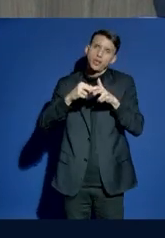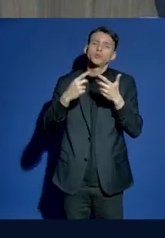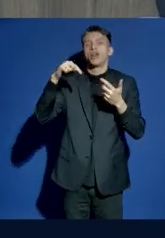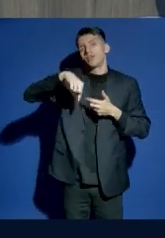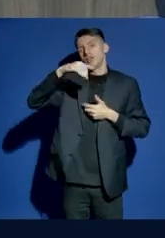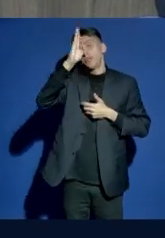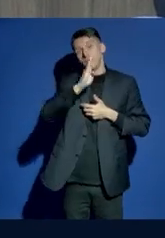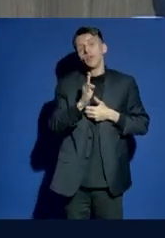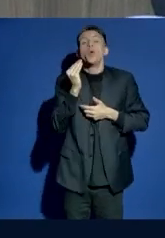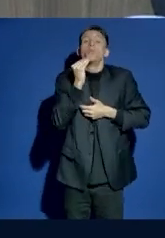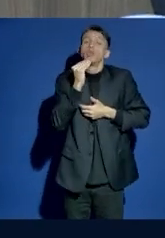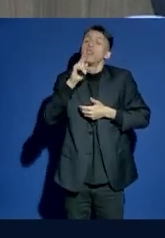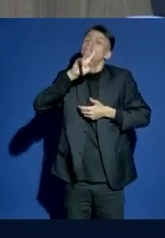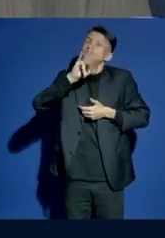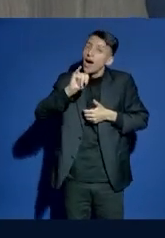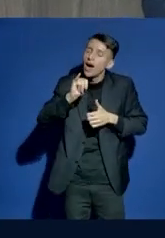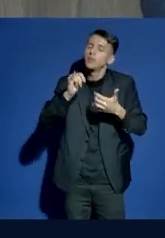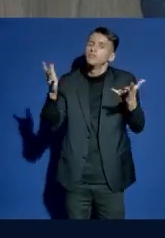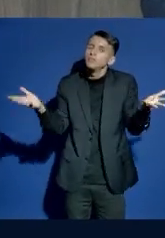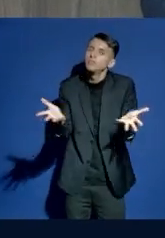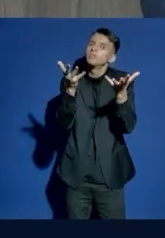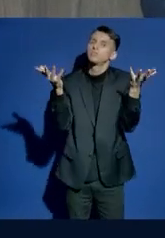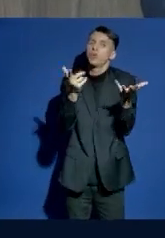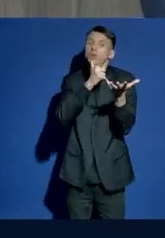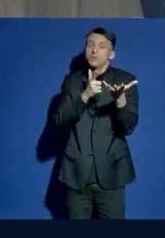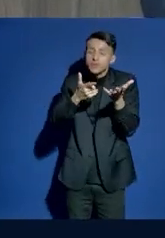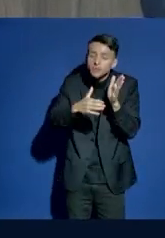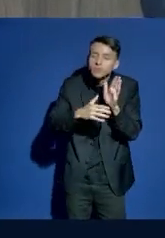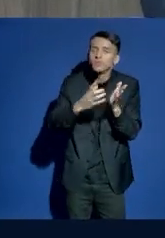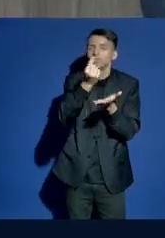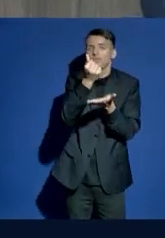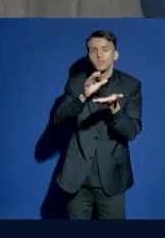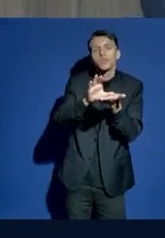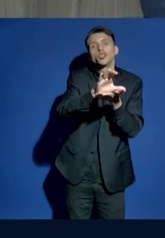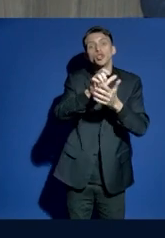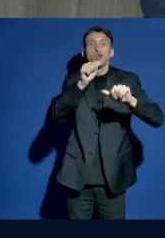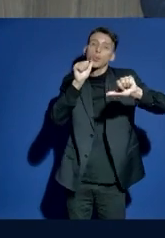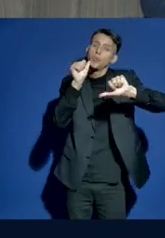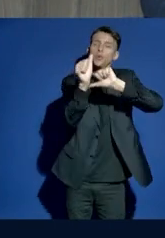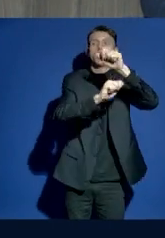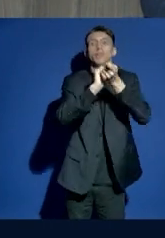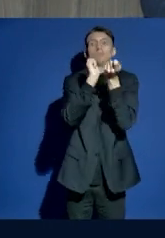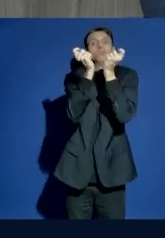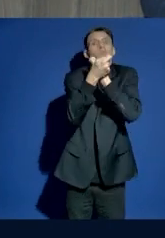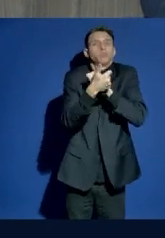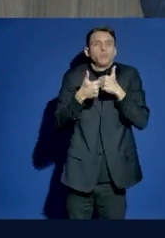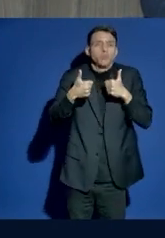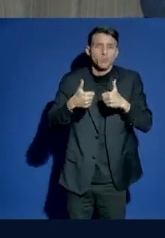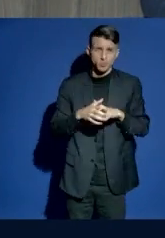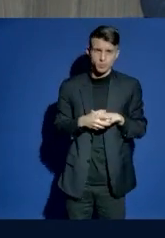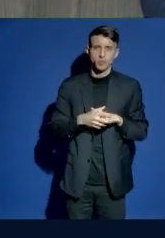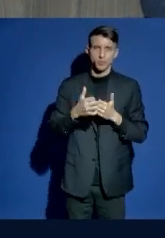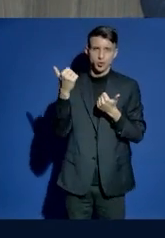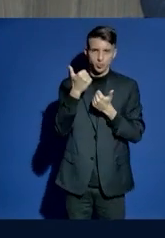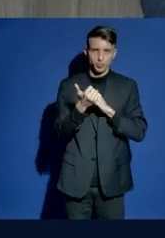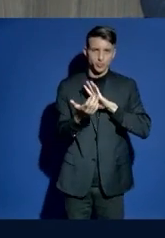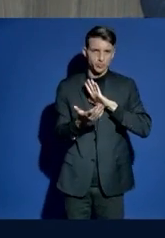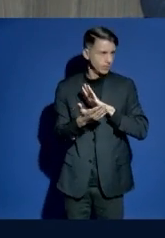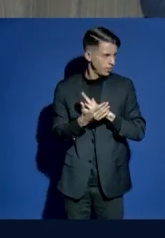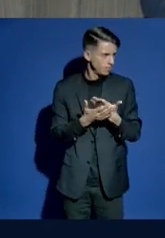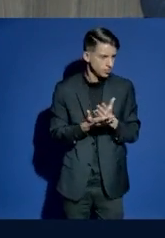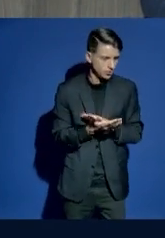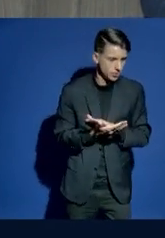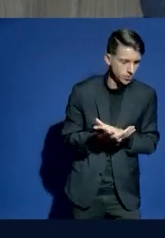Brasil é uma grande oportunidade de contribuir com os biocombustíveis para a mudança climática. Já que nós estamos num fórum tão importante,